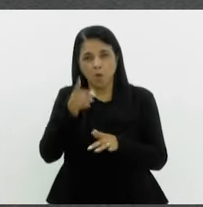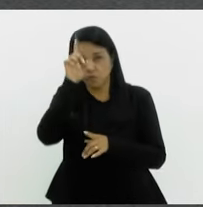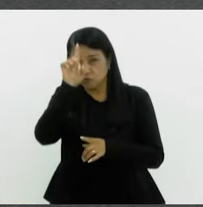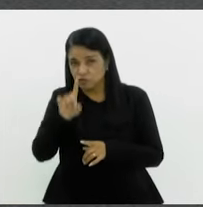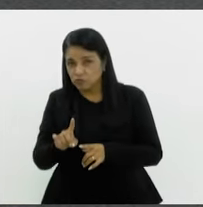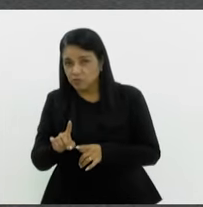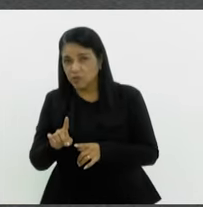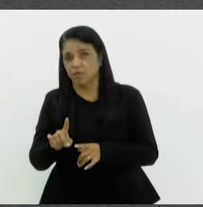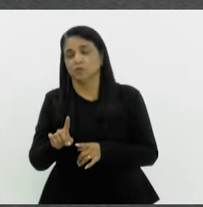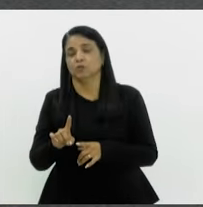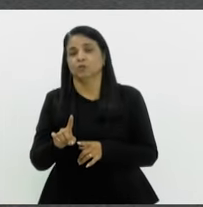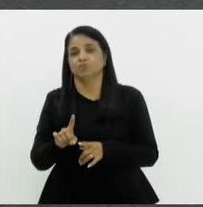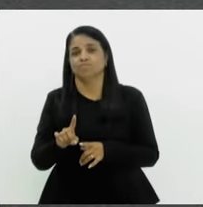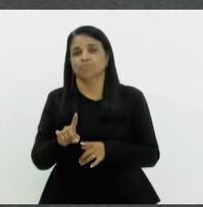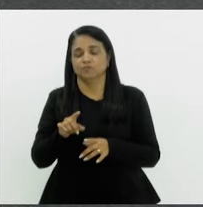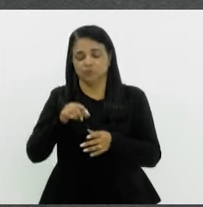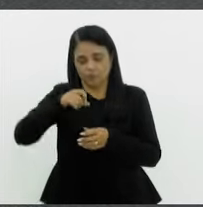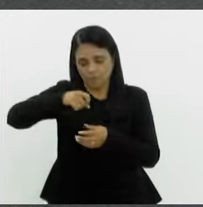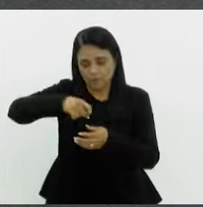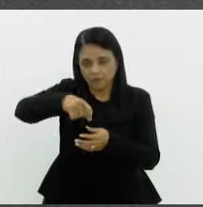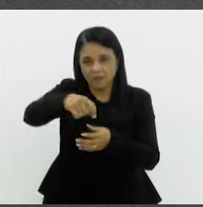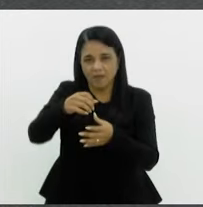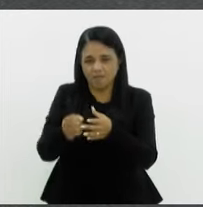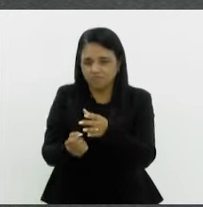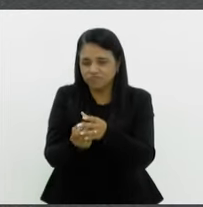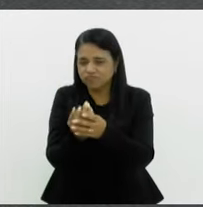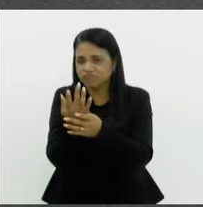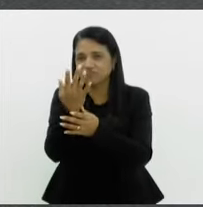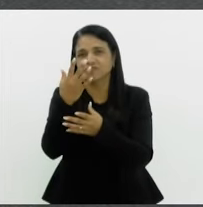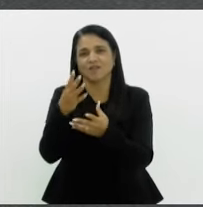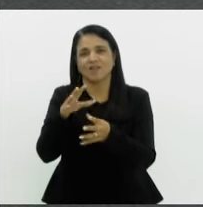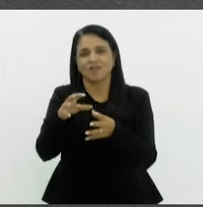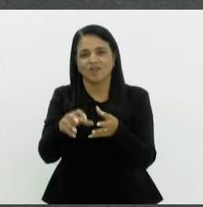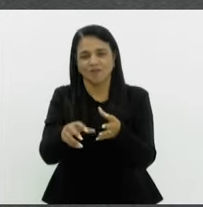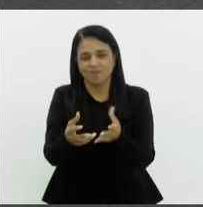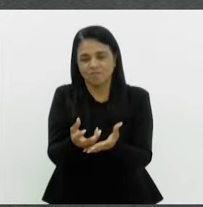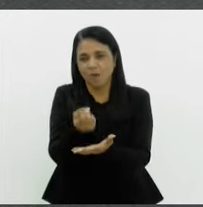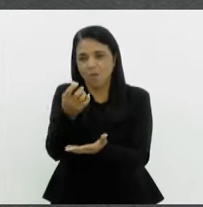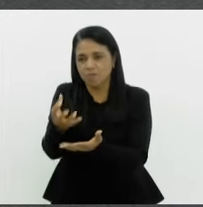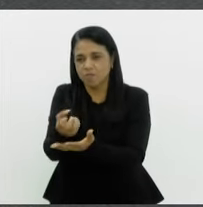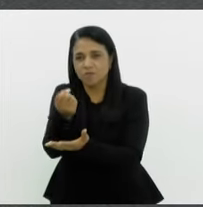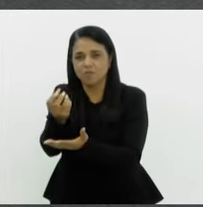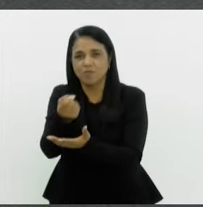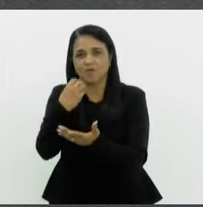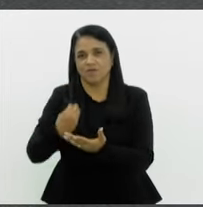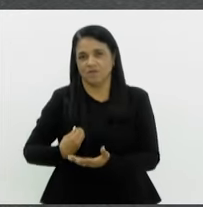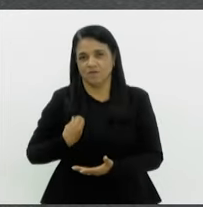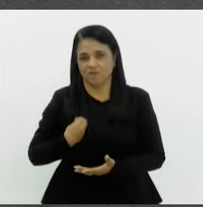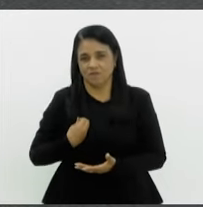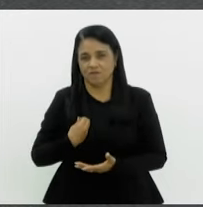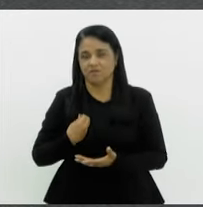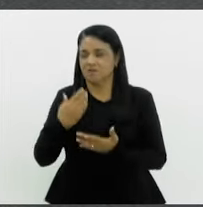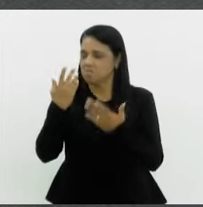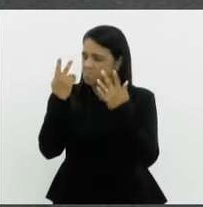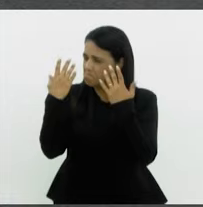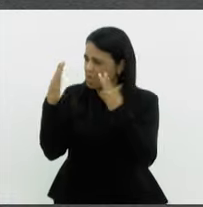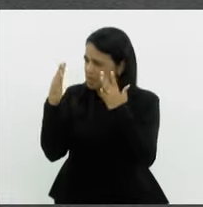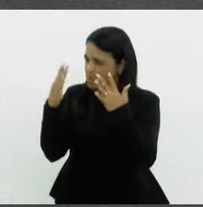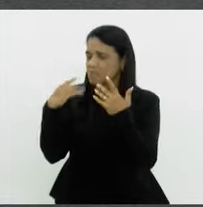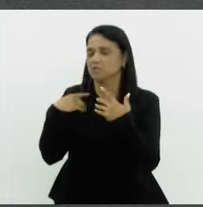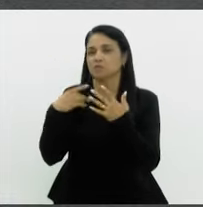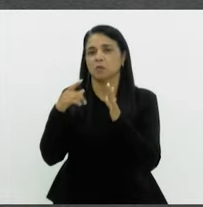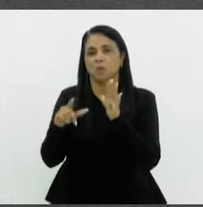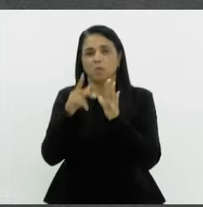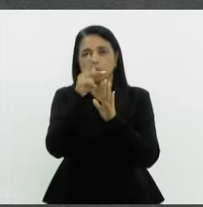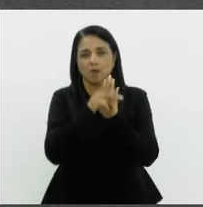esse sagrado, que era o direito de plantar, de colher e da terra sobreviver. Marina, parabéns pelo seu projeto de lei e espero